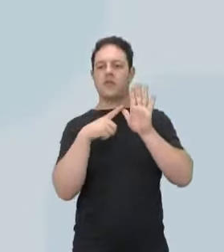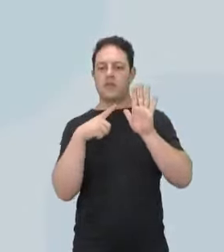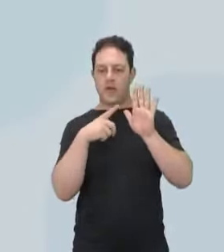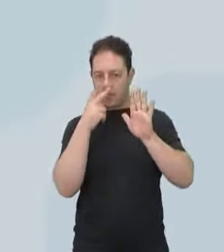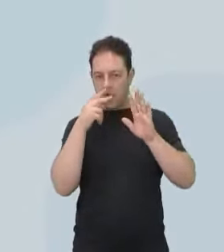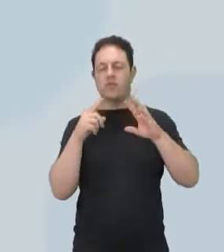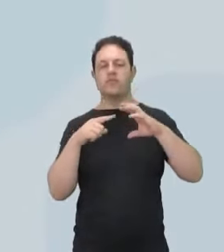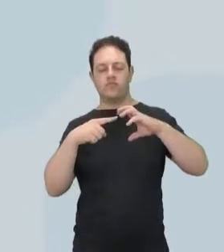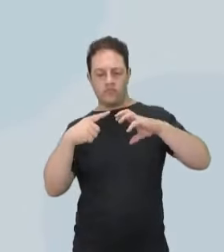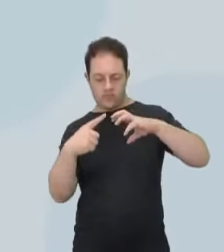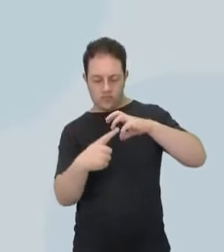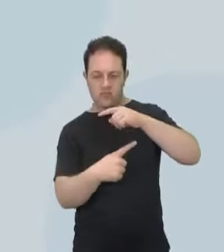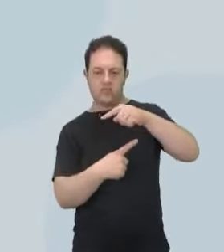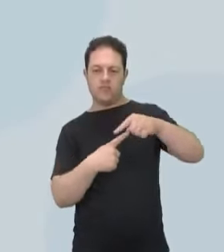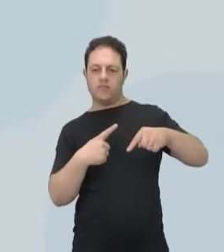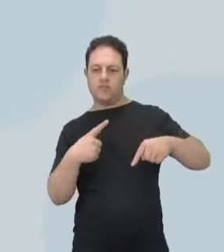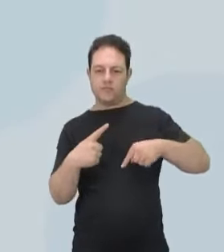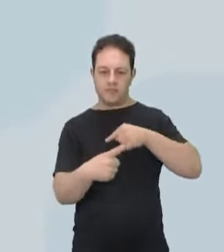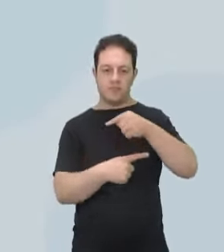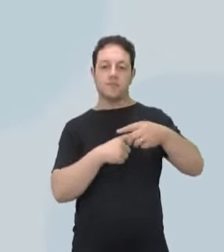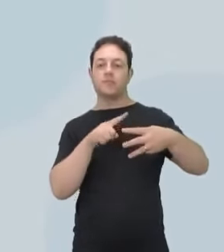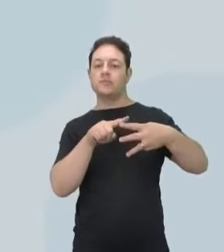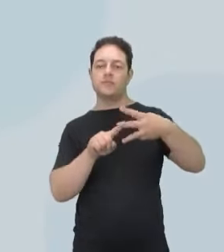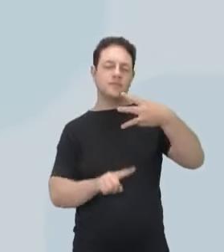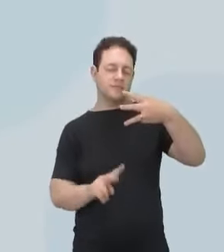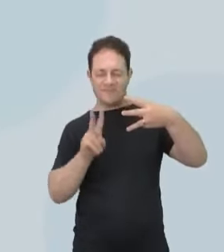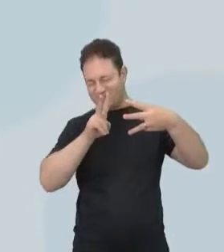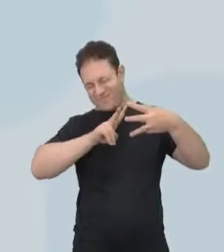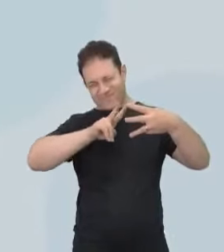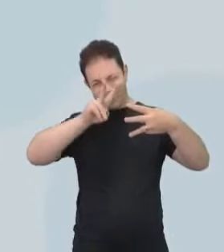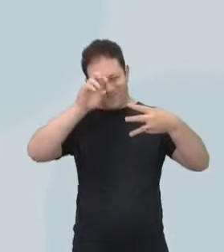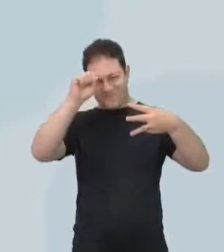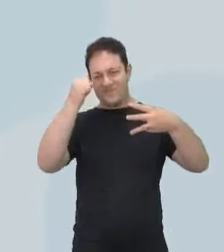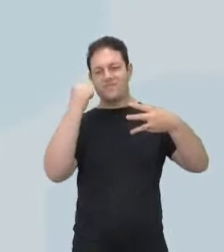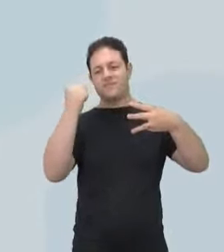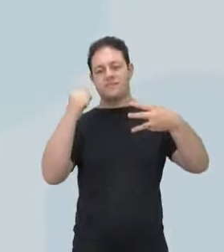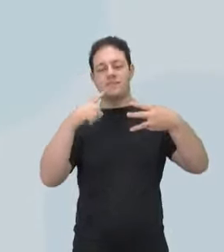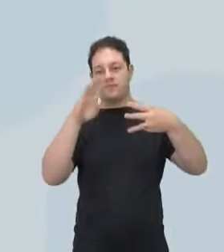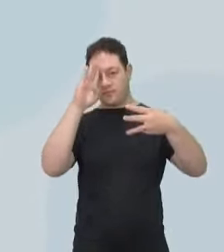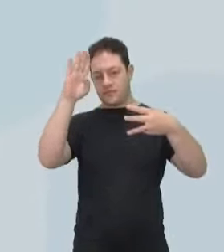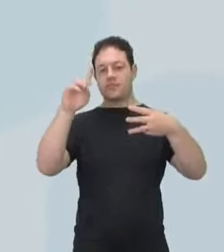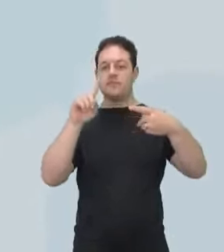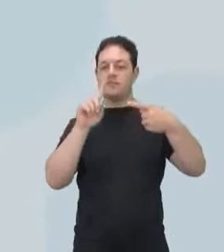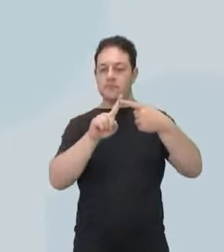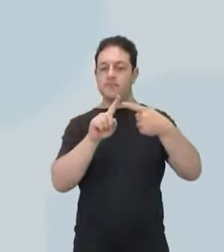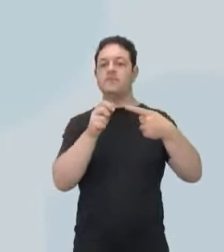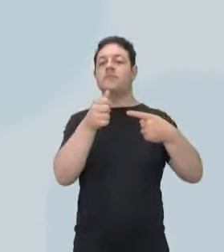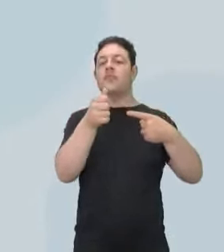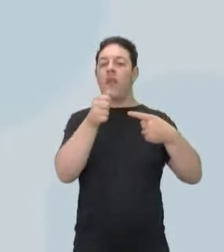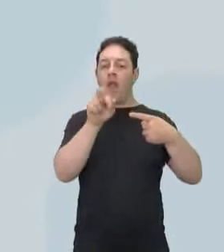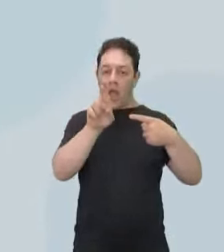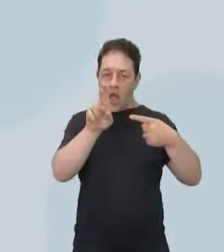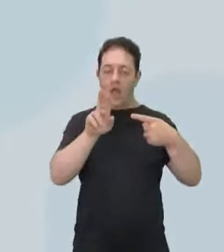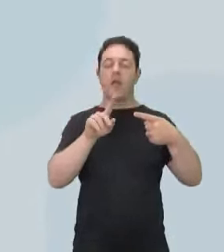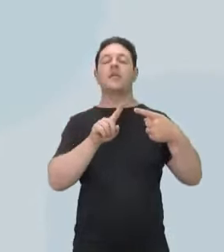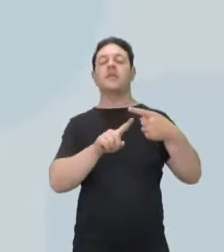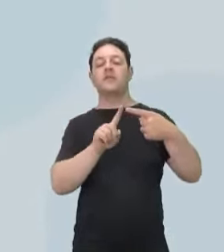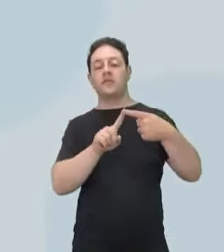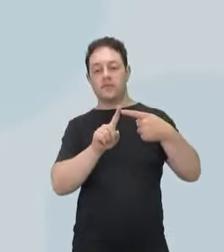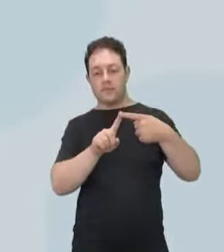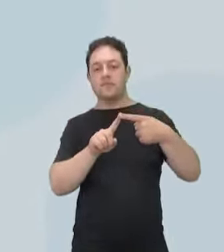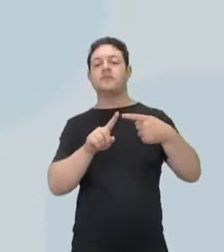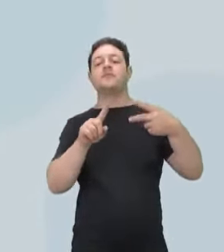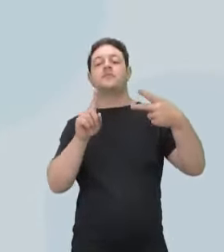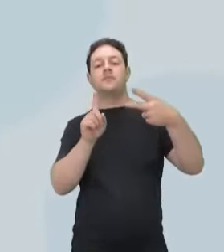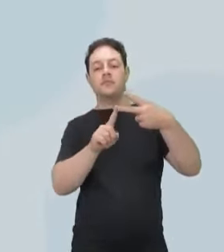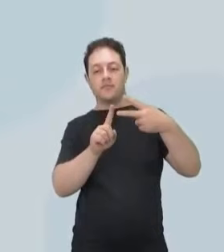vai transitar entre três grandes massas, né, de substâncias que nós temos, que são as massas de ar, a